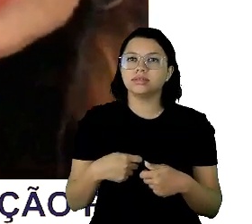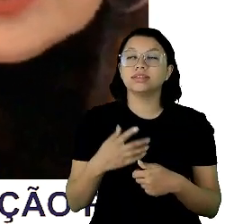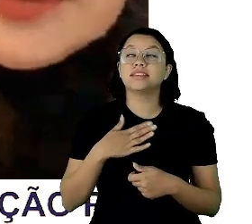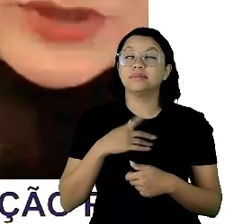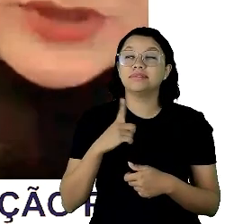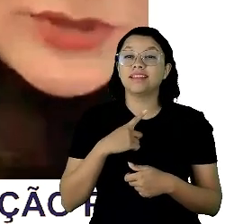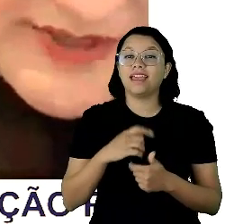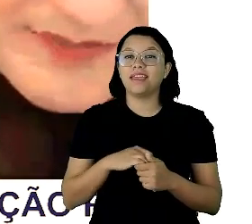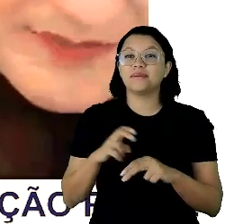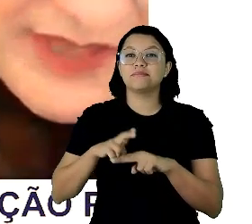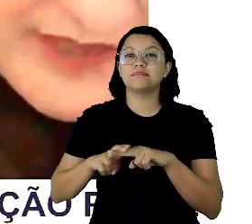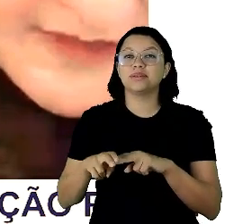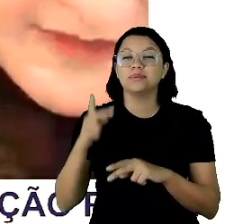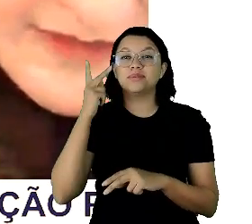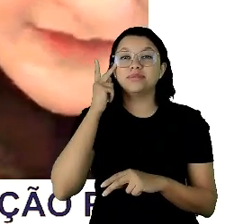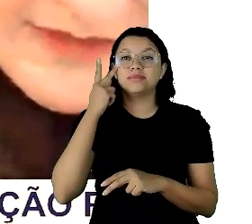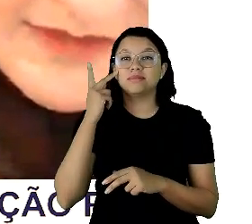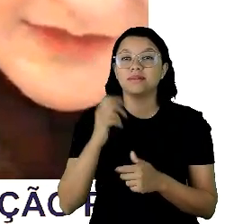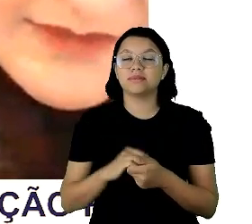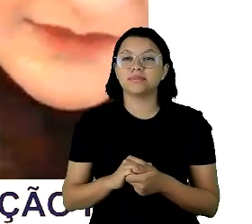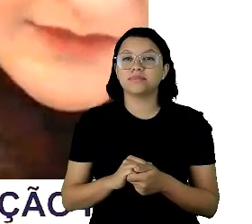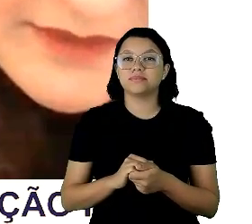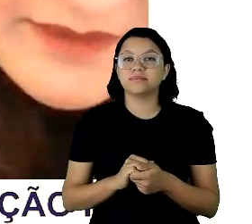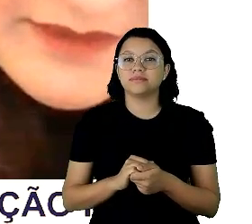ó. Metrô SP.